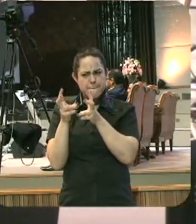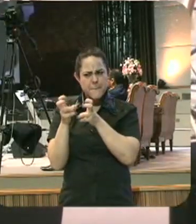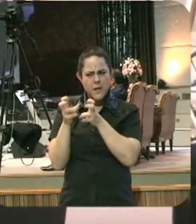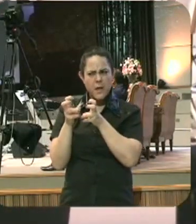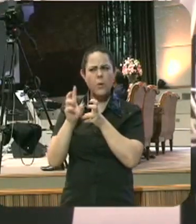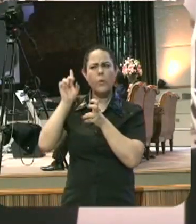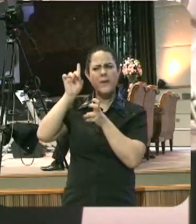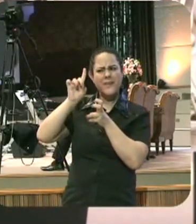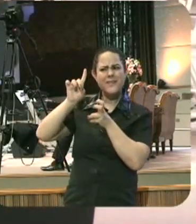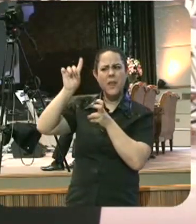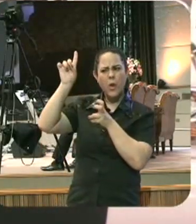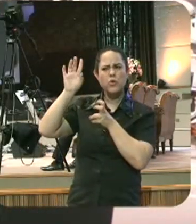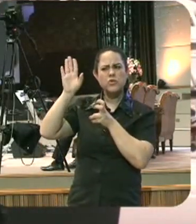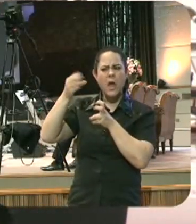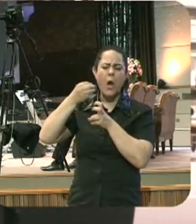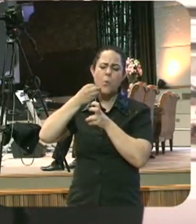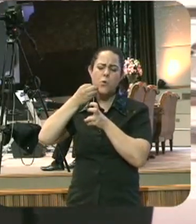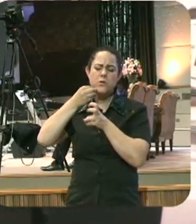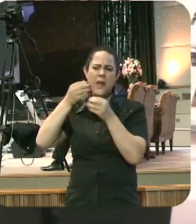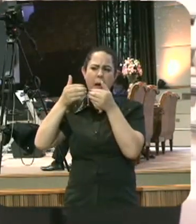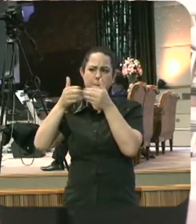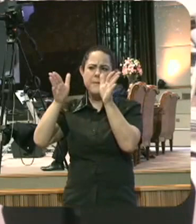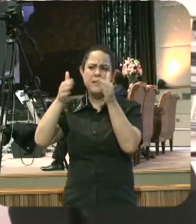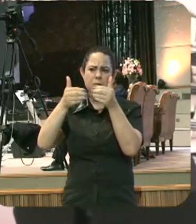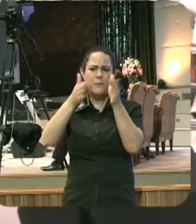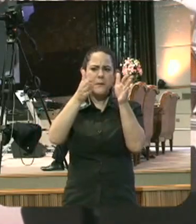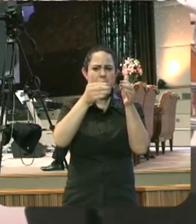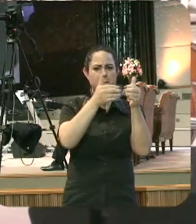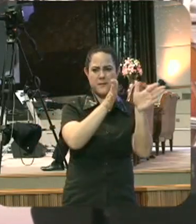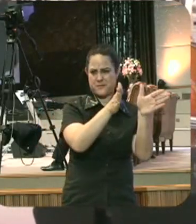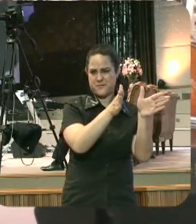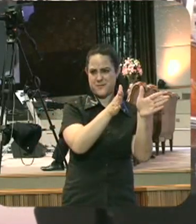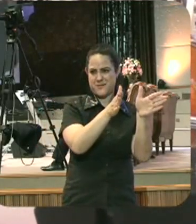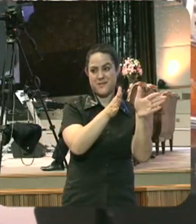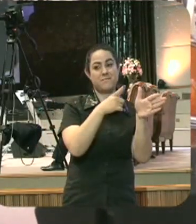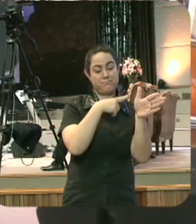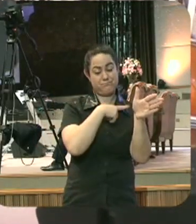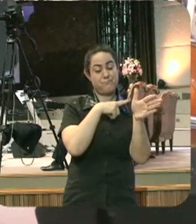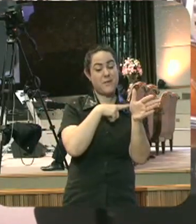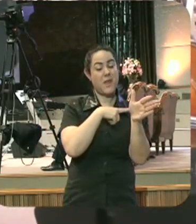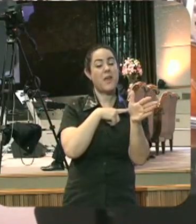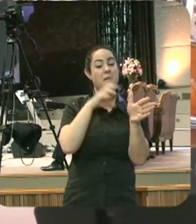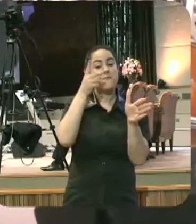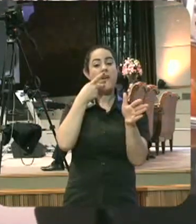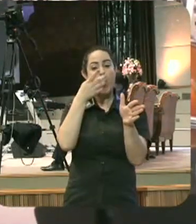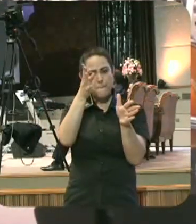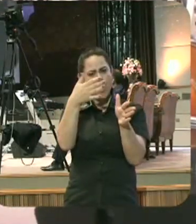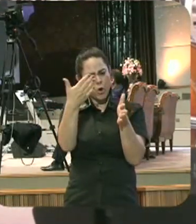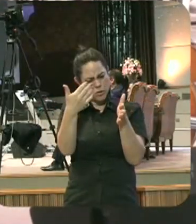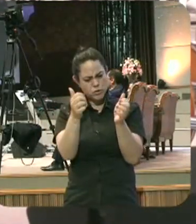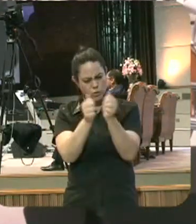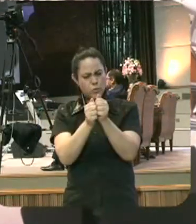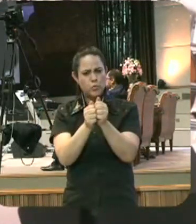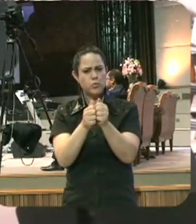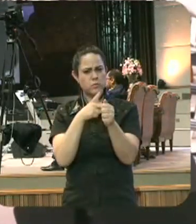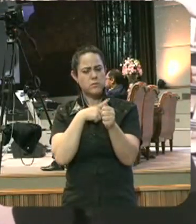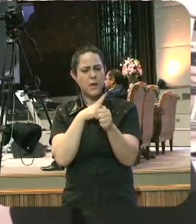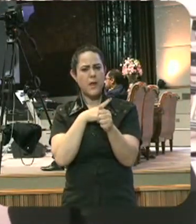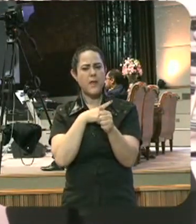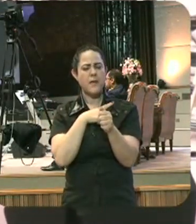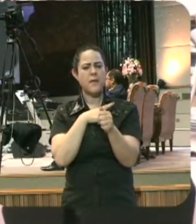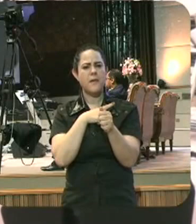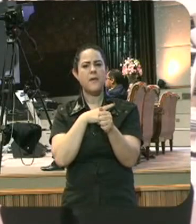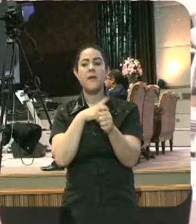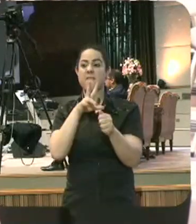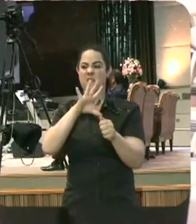que Deus está abrindo diante dos seus olhos, o que Ele está dizendo, pode vir comigo, e